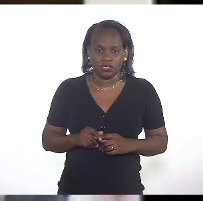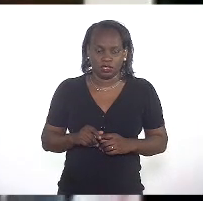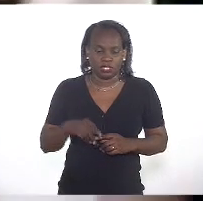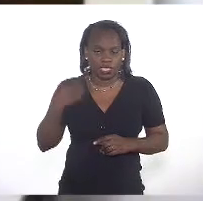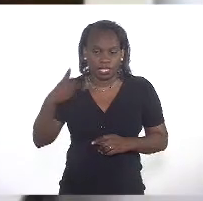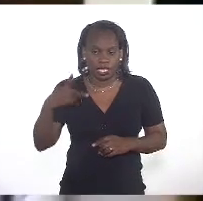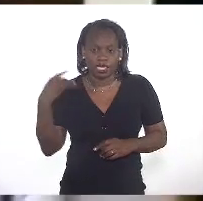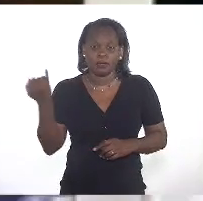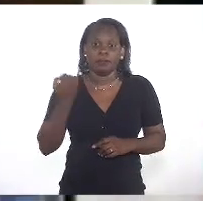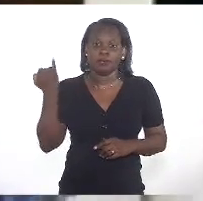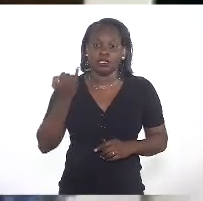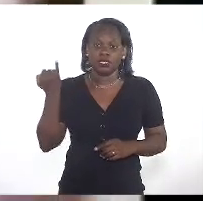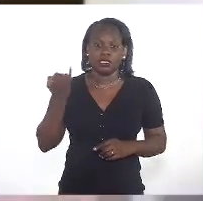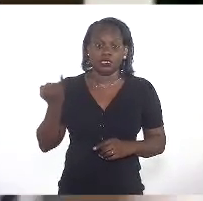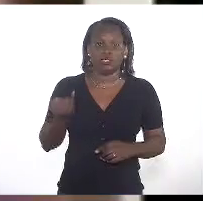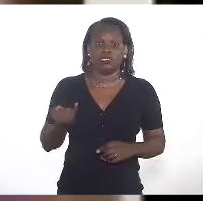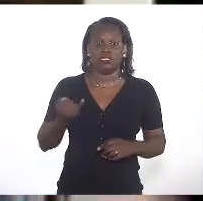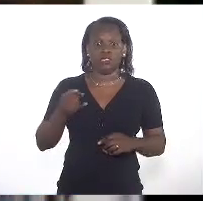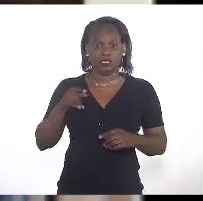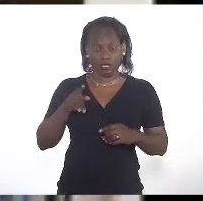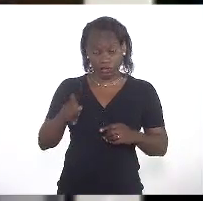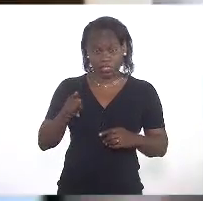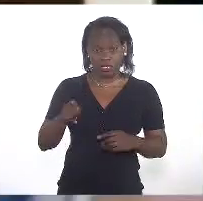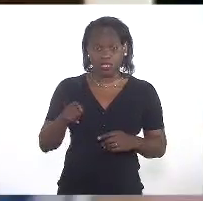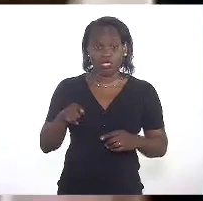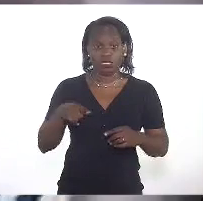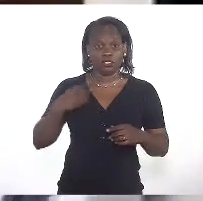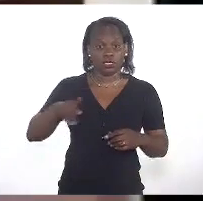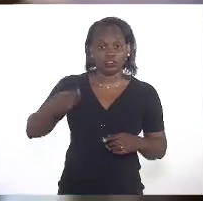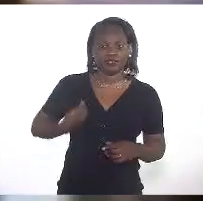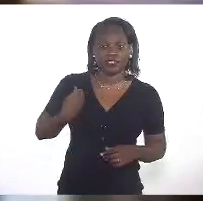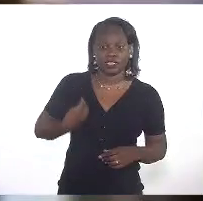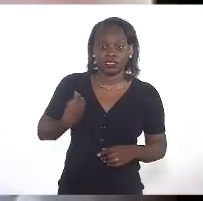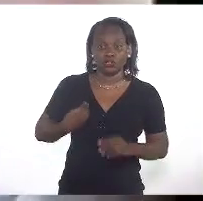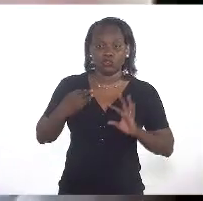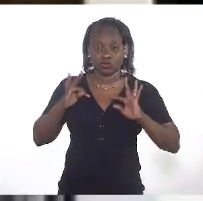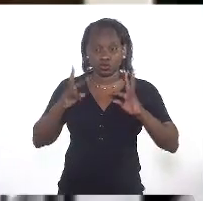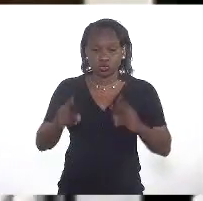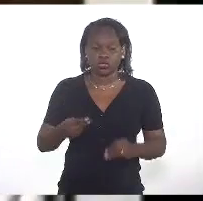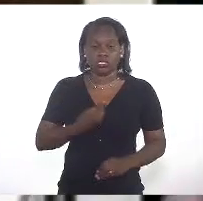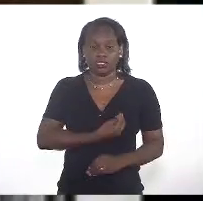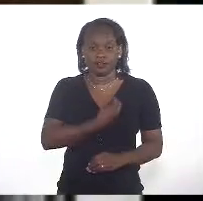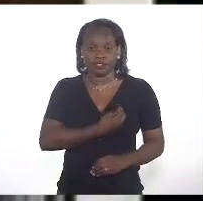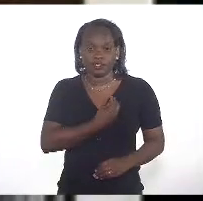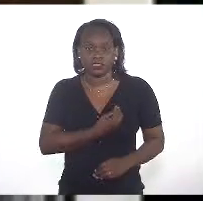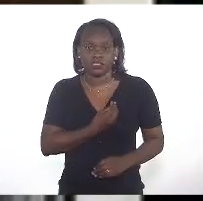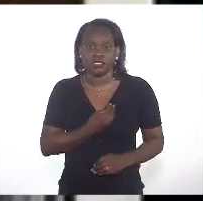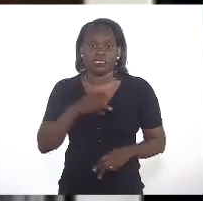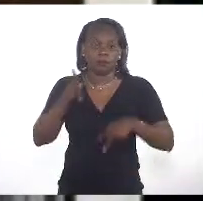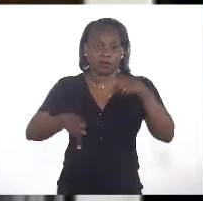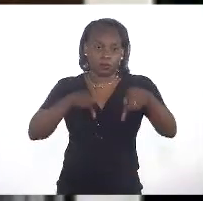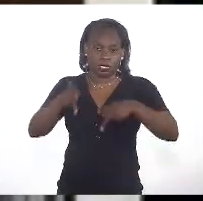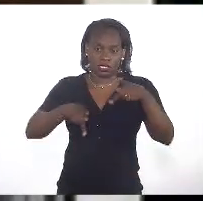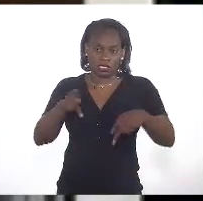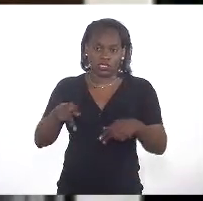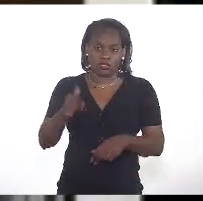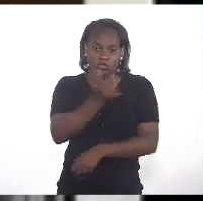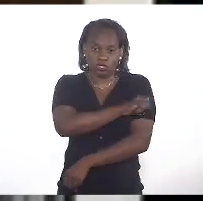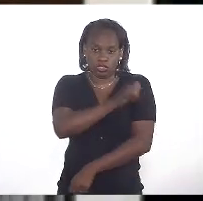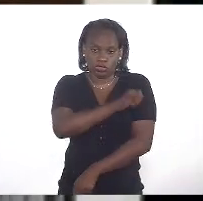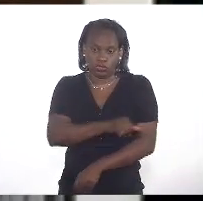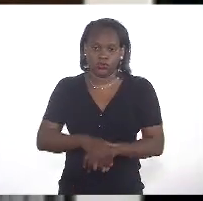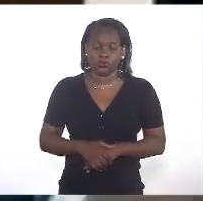dela, a importância dela, a relevância dela nas nossas vidas, nas vidas da população